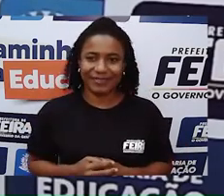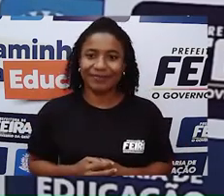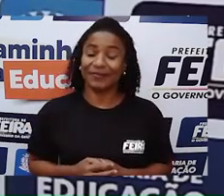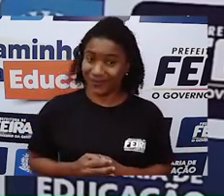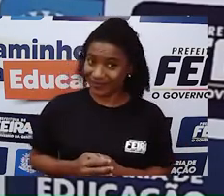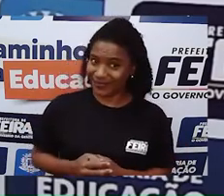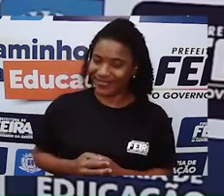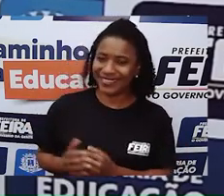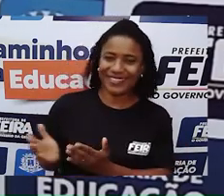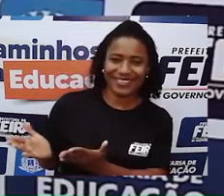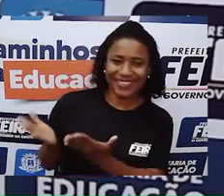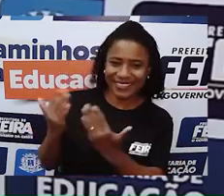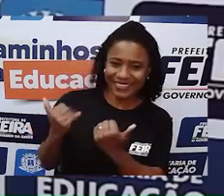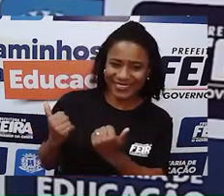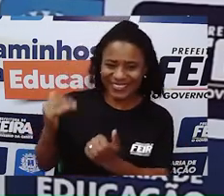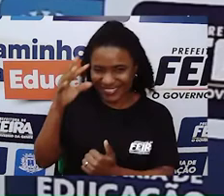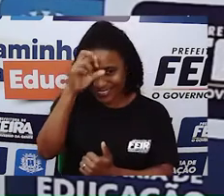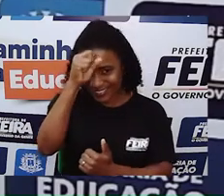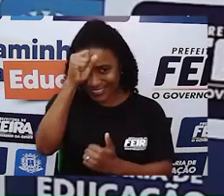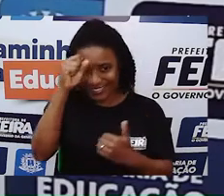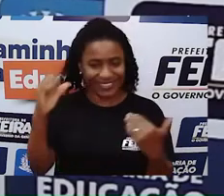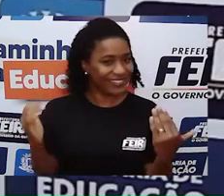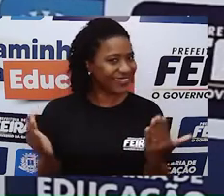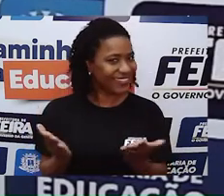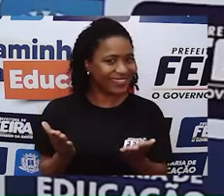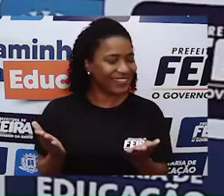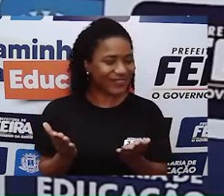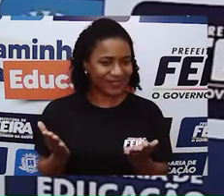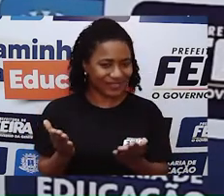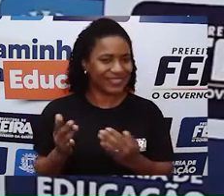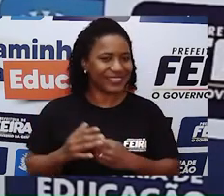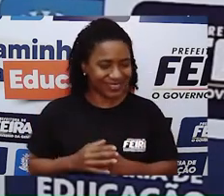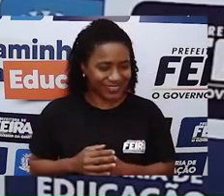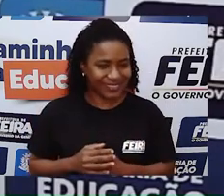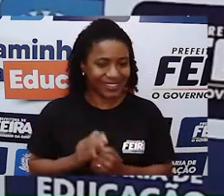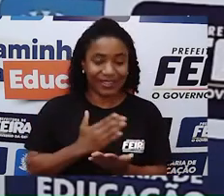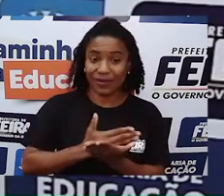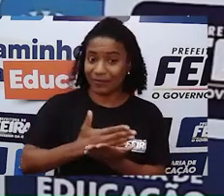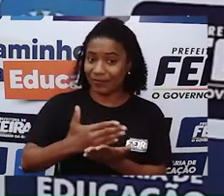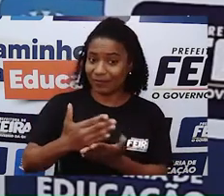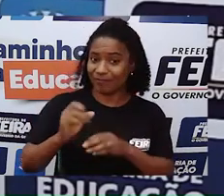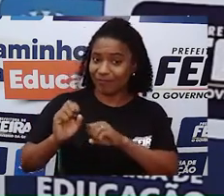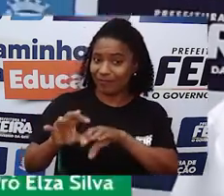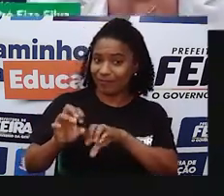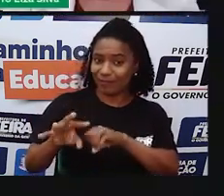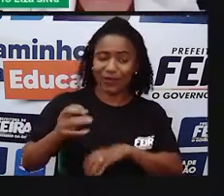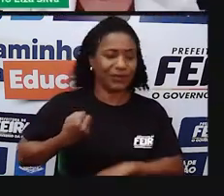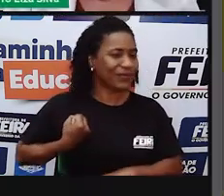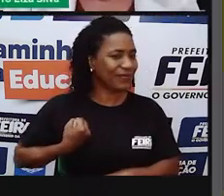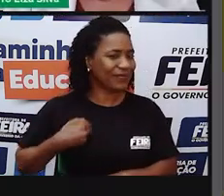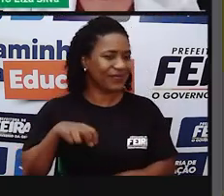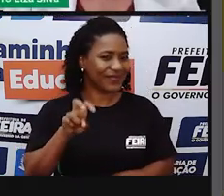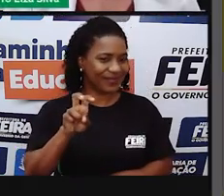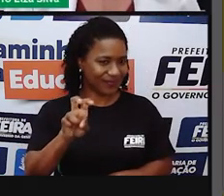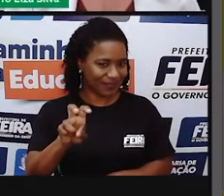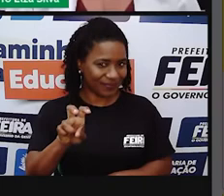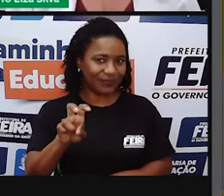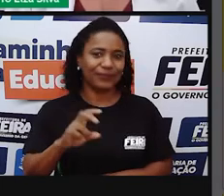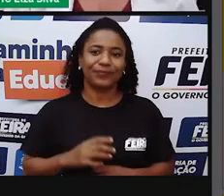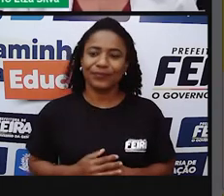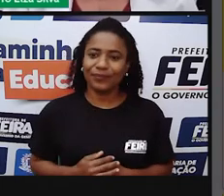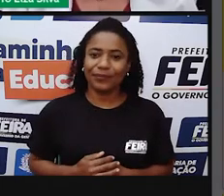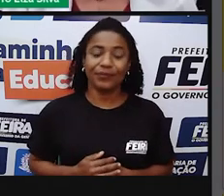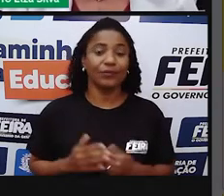Let's go our English class 5. Então vamos começar a nossa aula de inglês número 5. Hoje